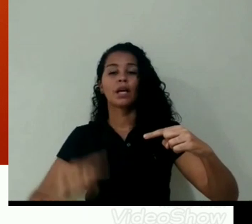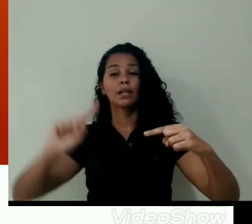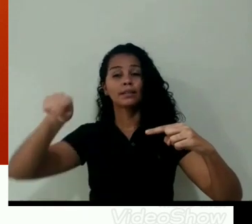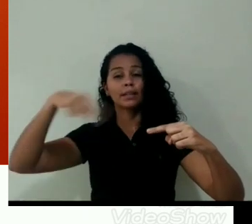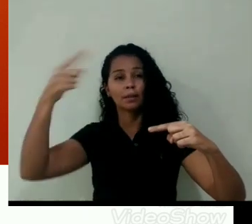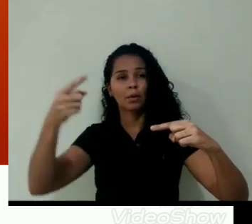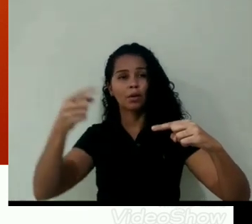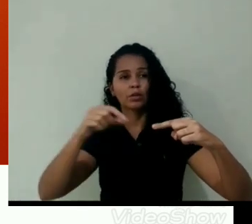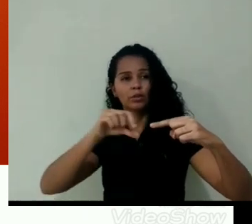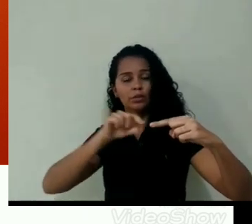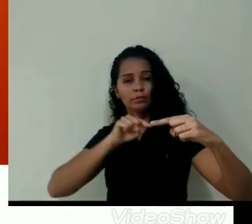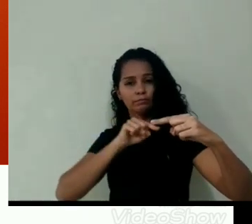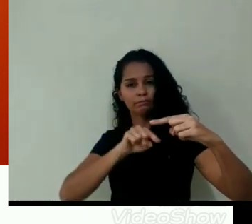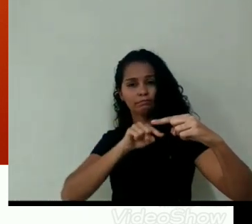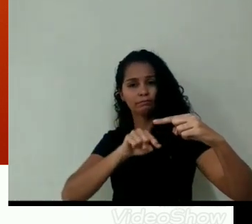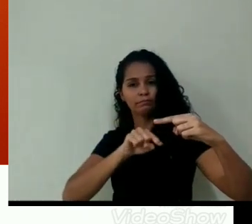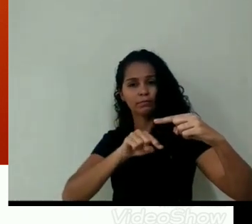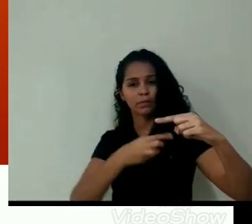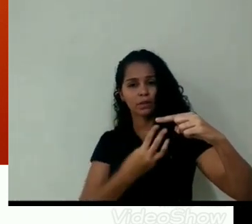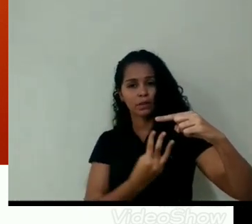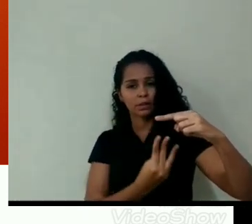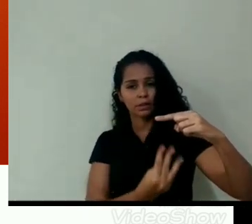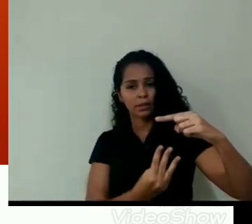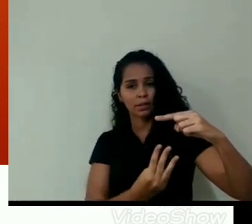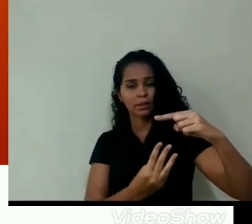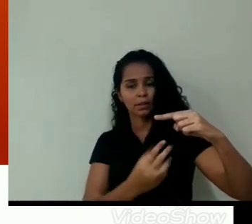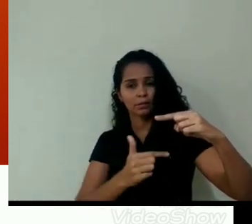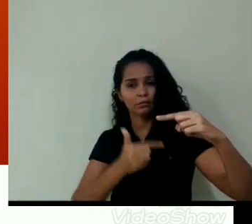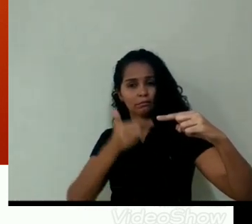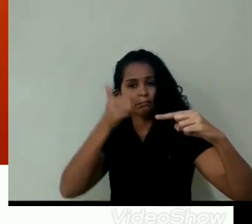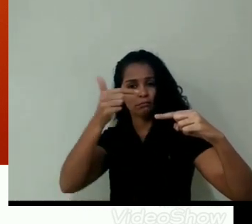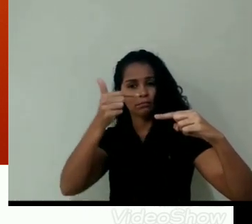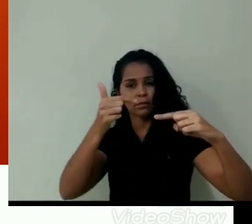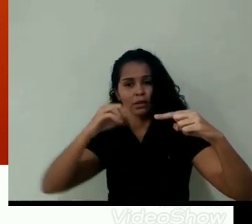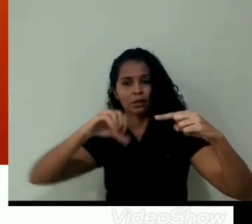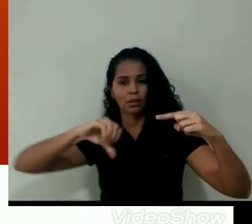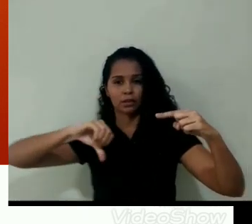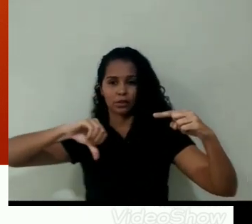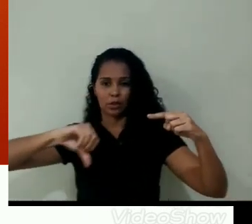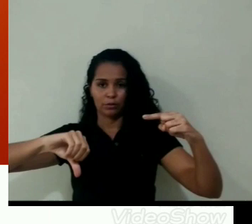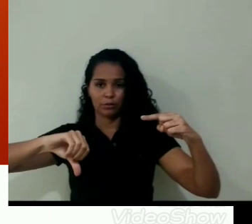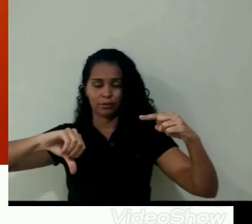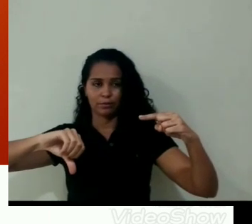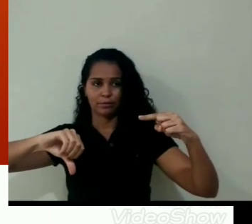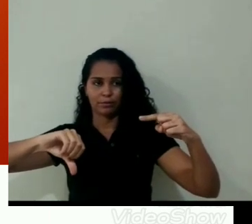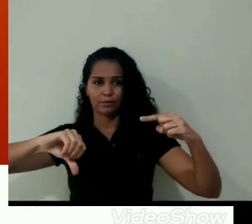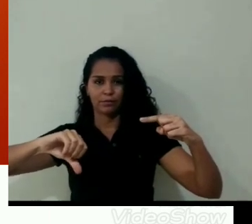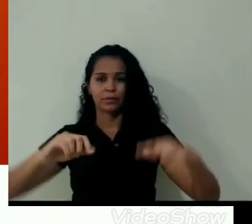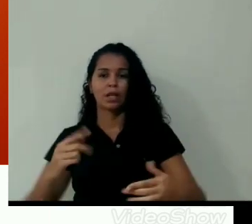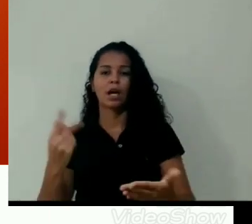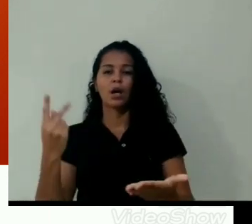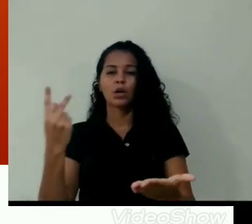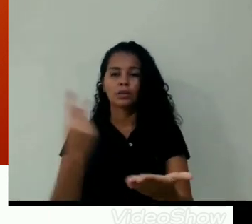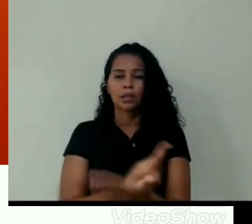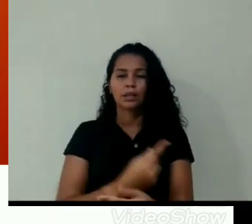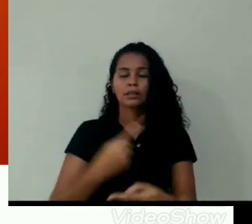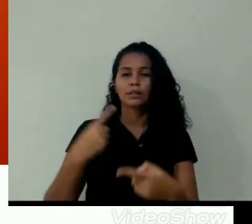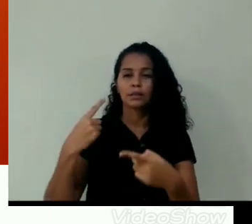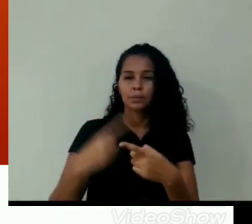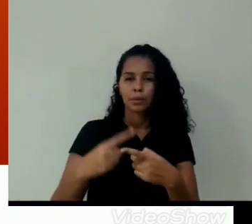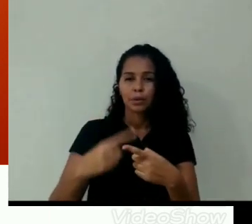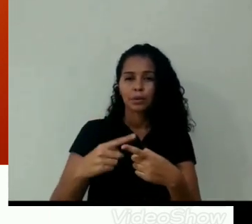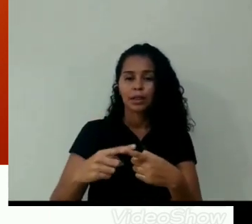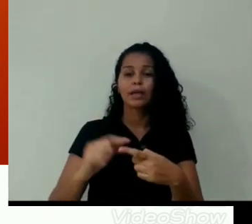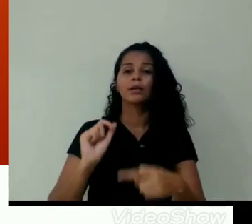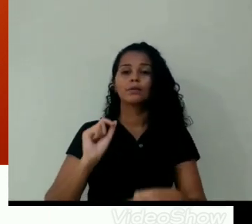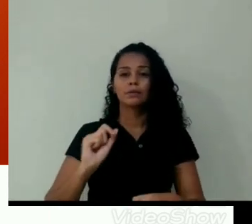de potência é, na verdade, um resumo da operação de multiplicação. É como se você estivesse multiplicando 2/3 por